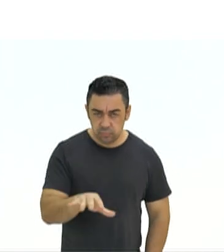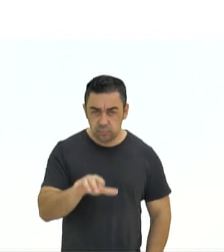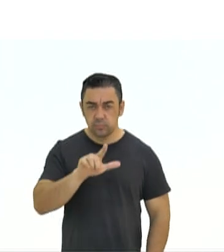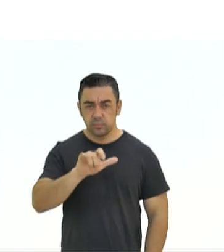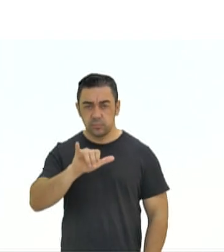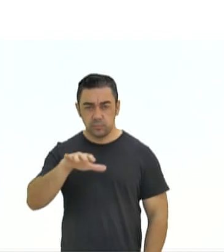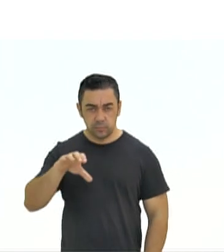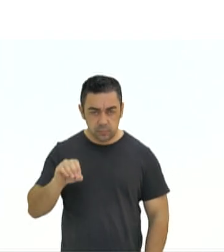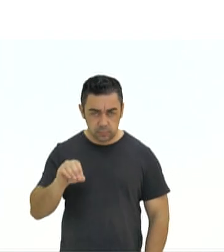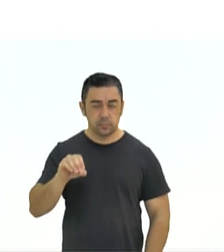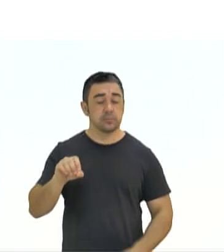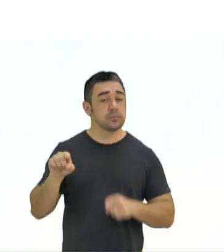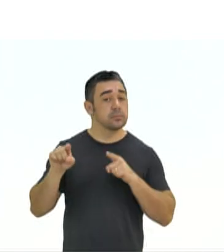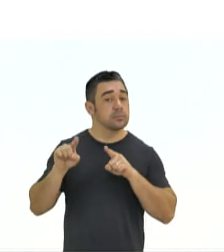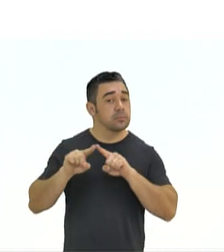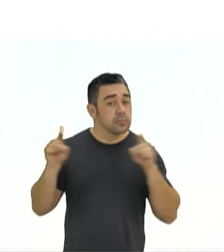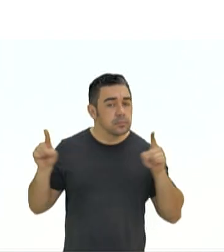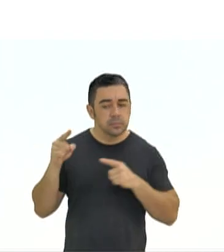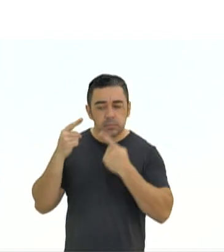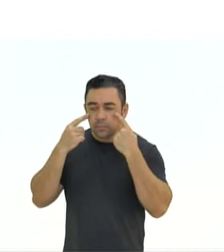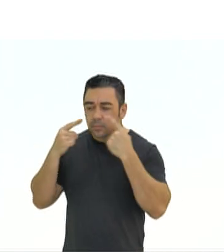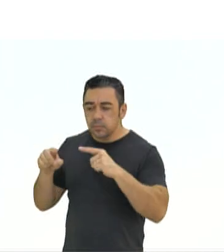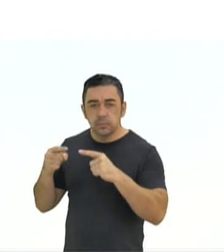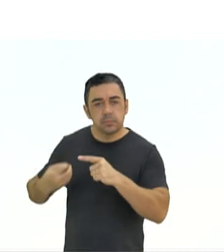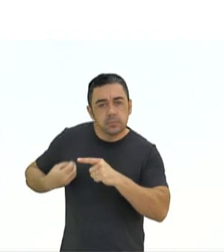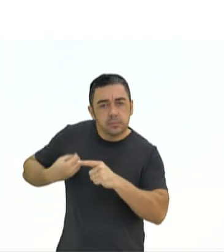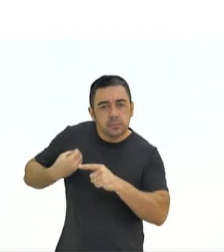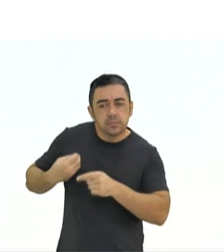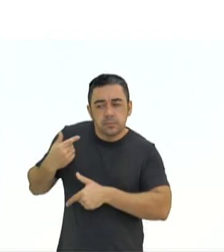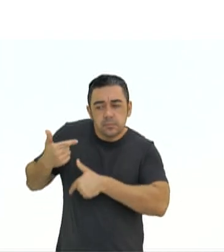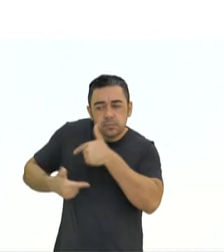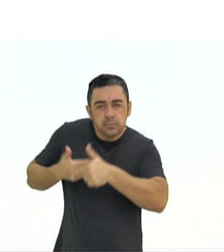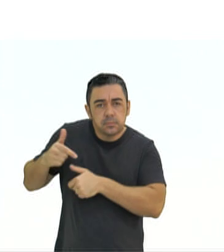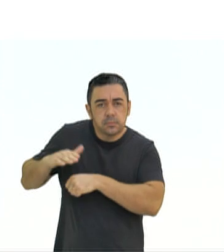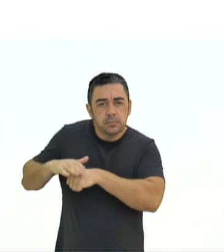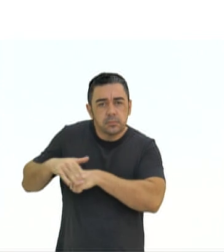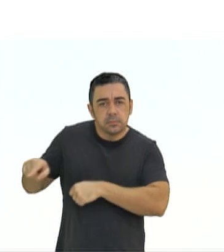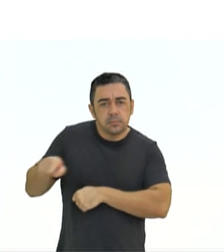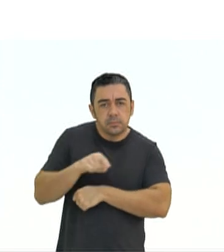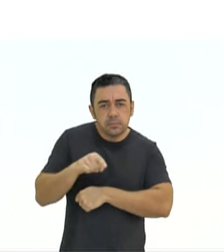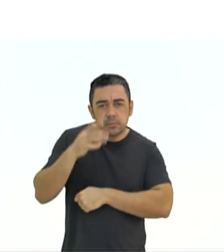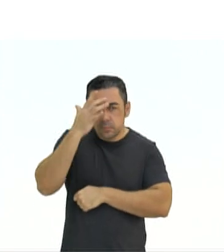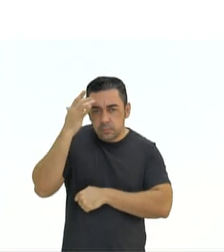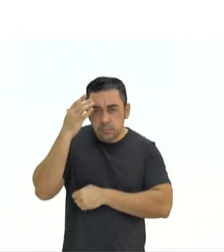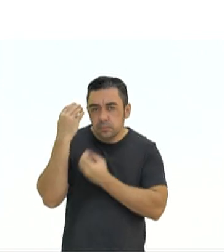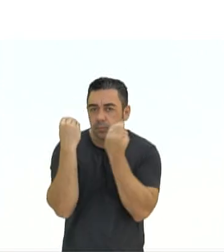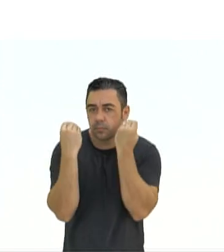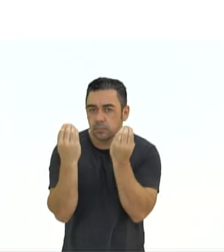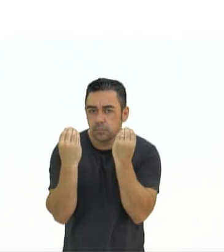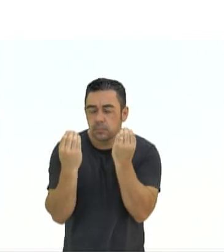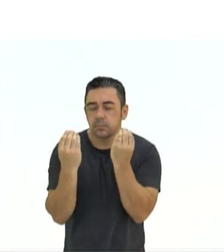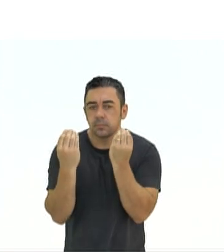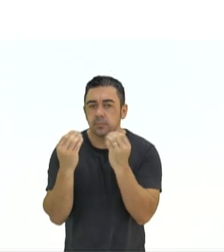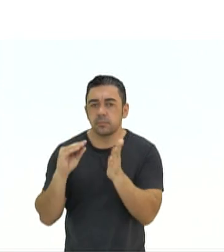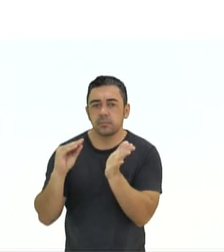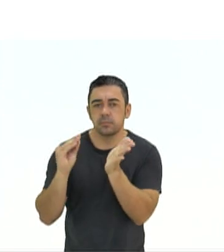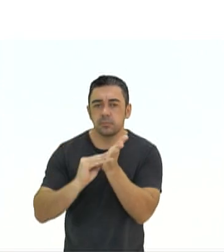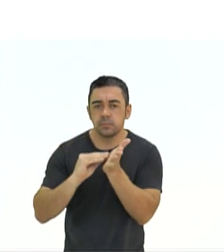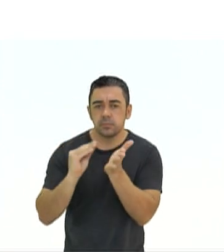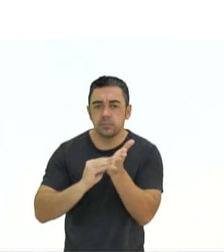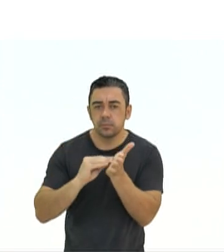A questão da vida das pessoas, da atividade desenvolvida, muitas vezes da falta